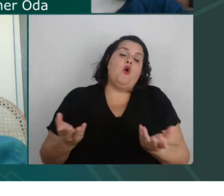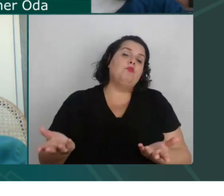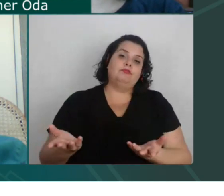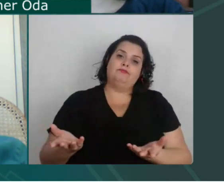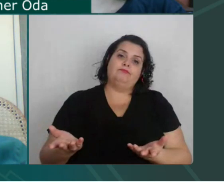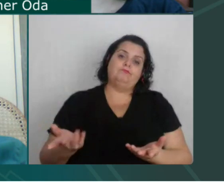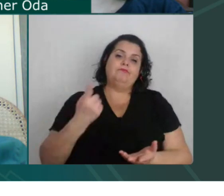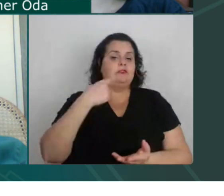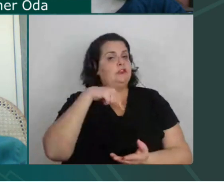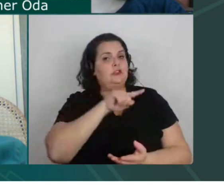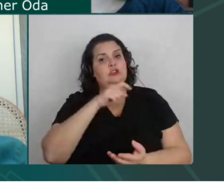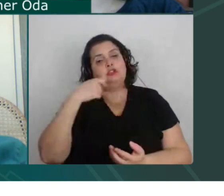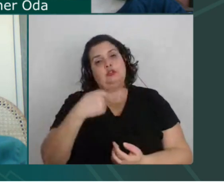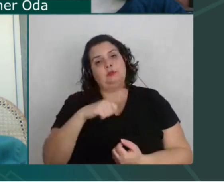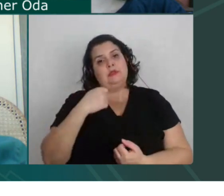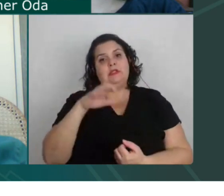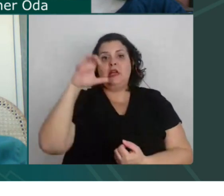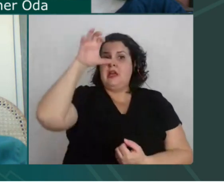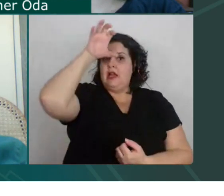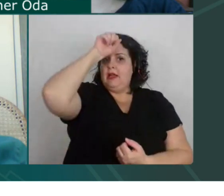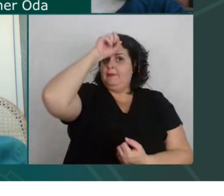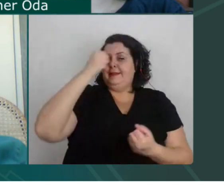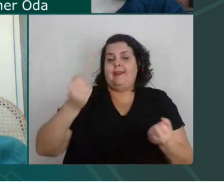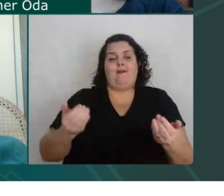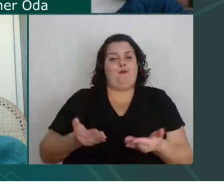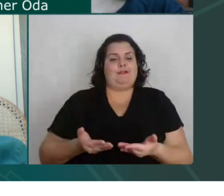que aconteceu nessa situação.